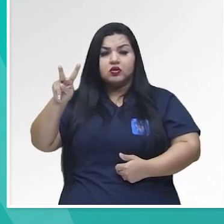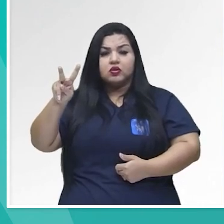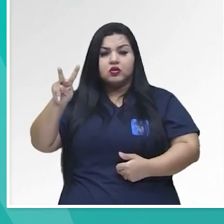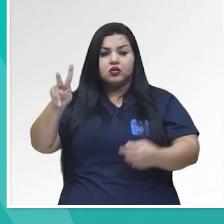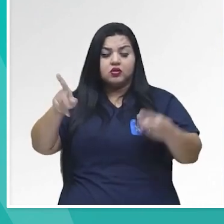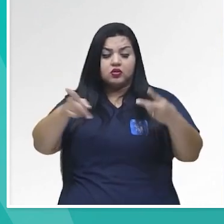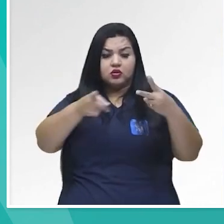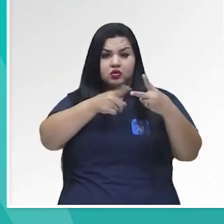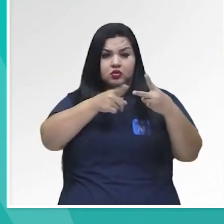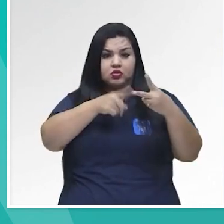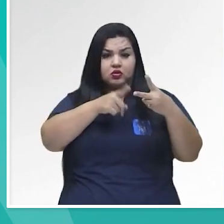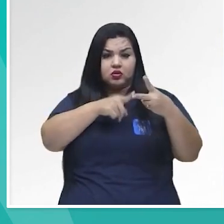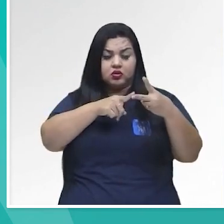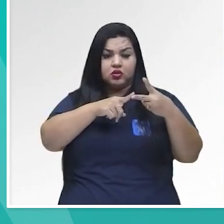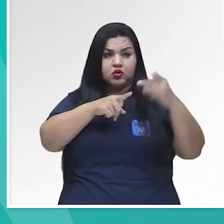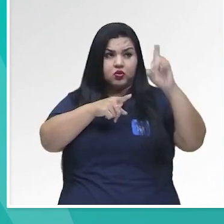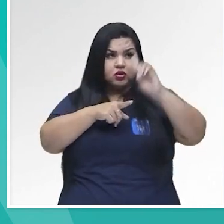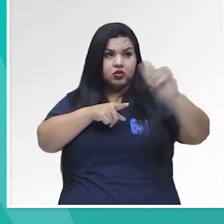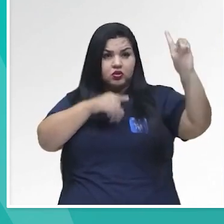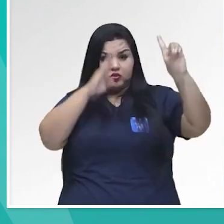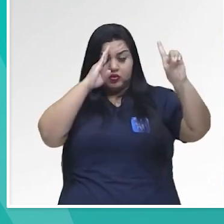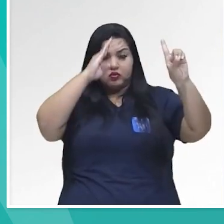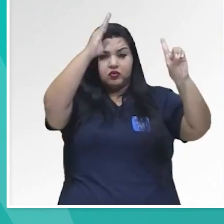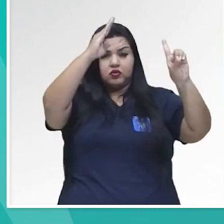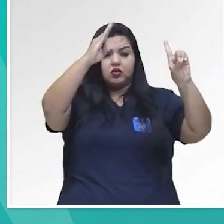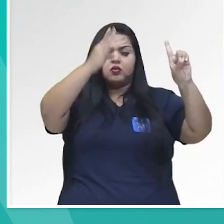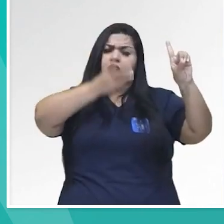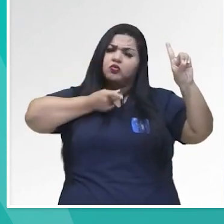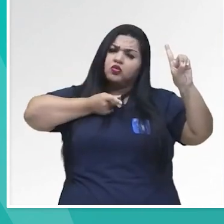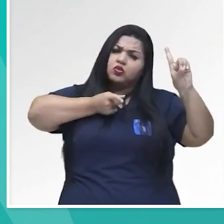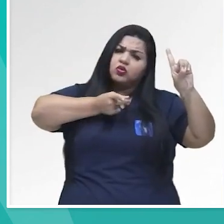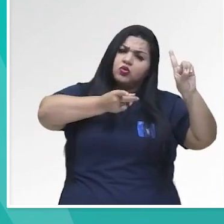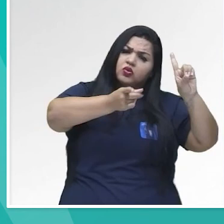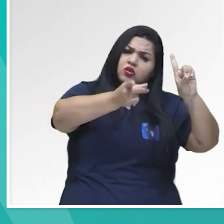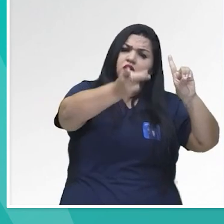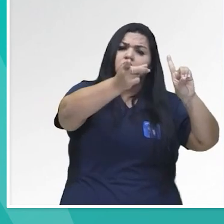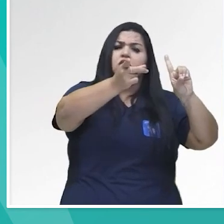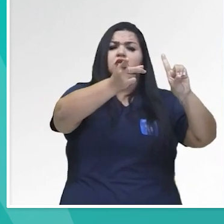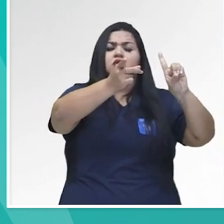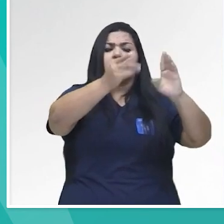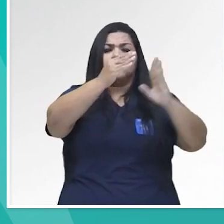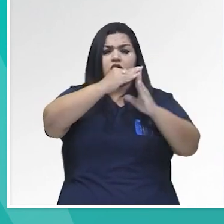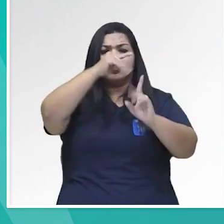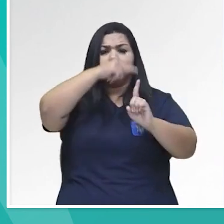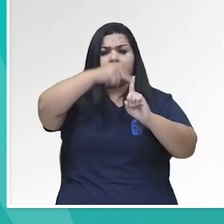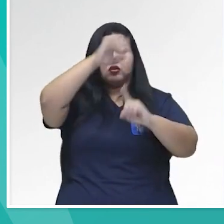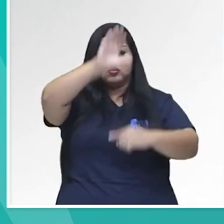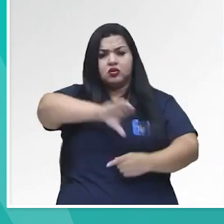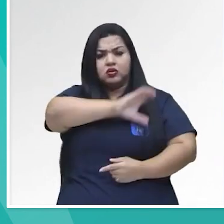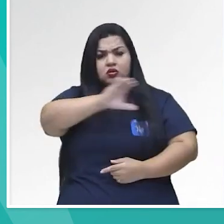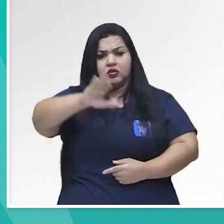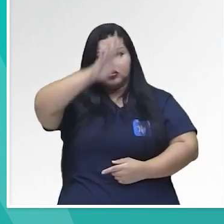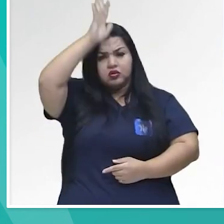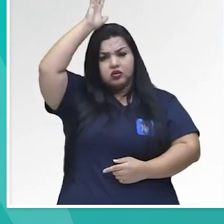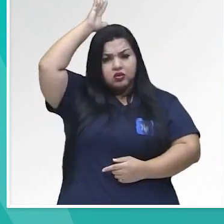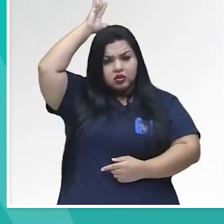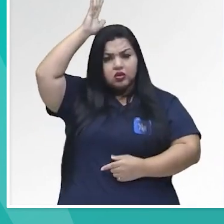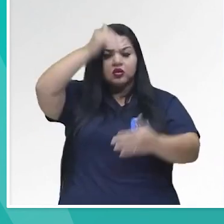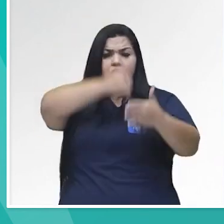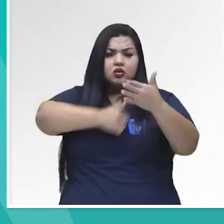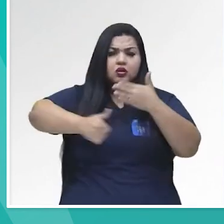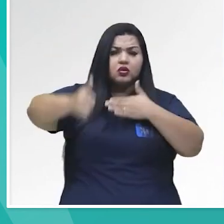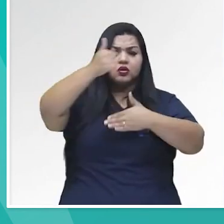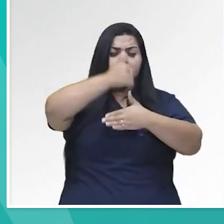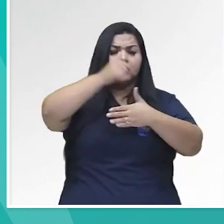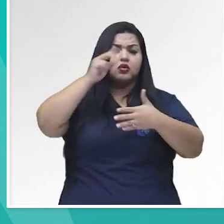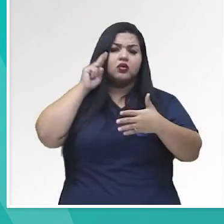O paradigma teocêntrico, que por muito tempo ficou a cargo da Igreja Católica Romana, que privilegiou uma